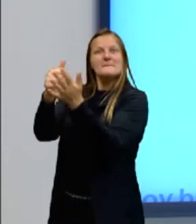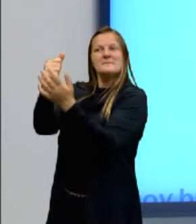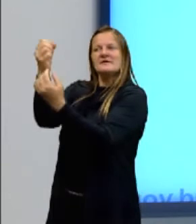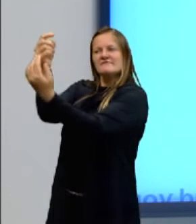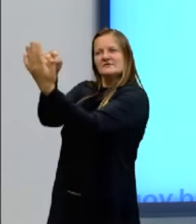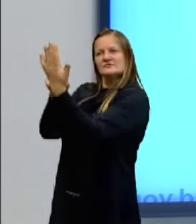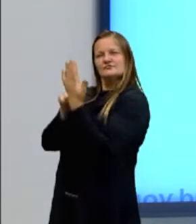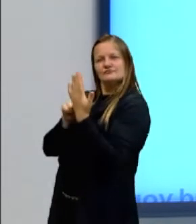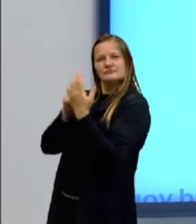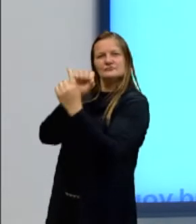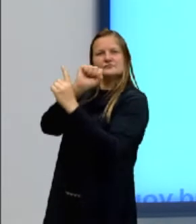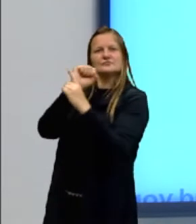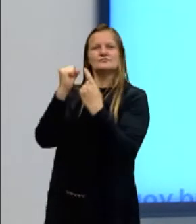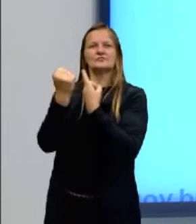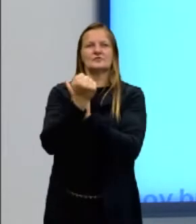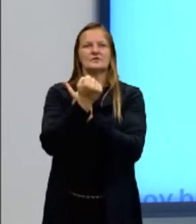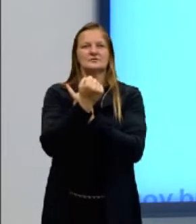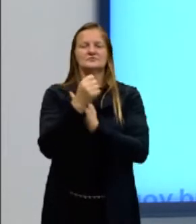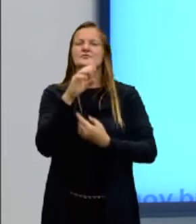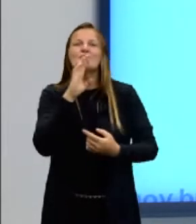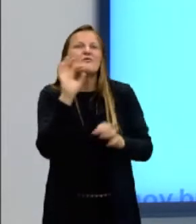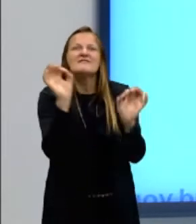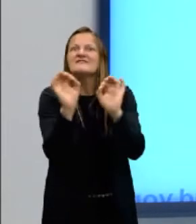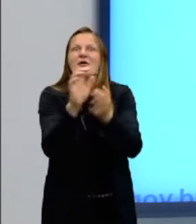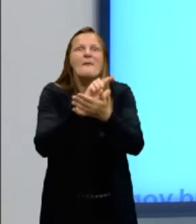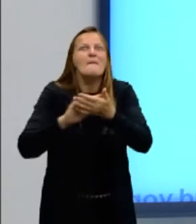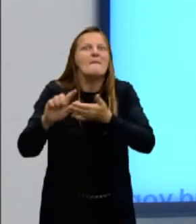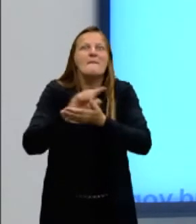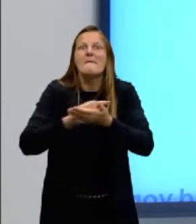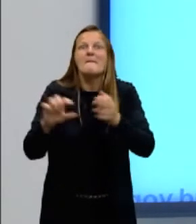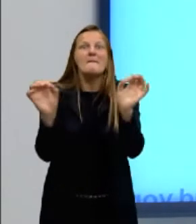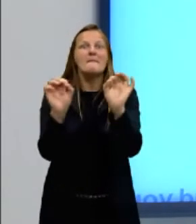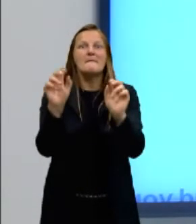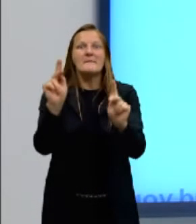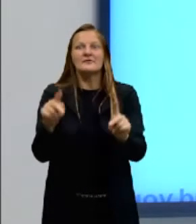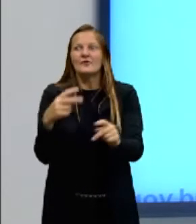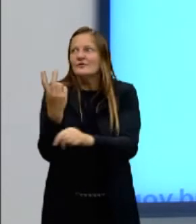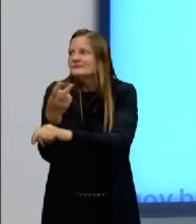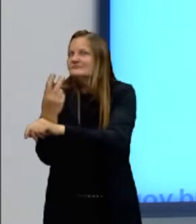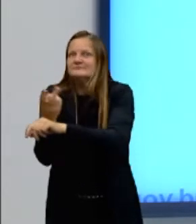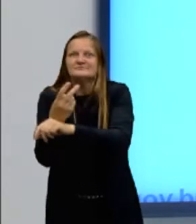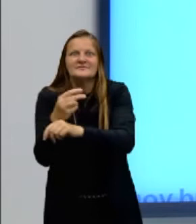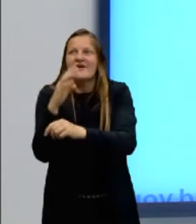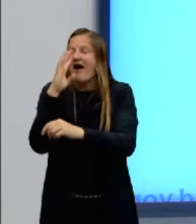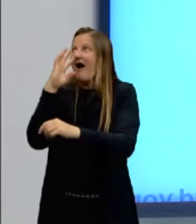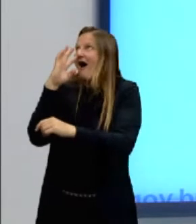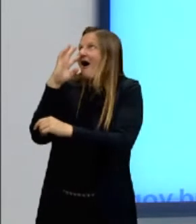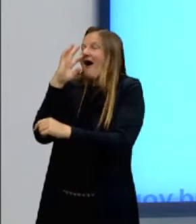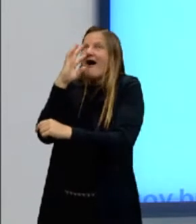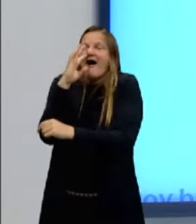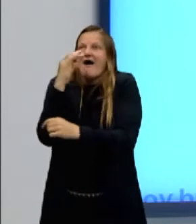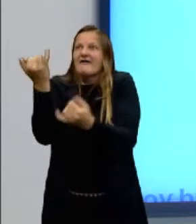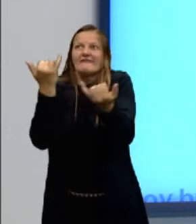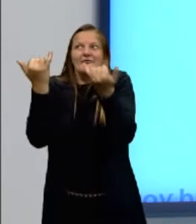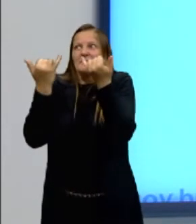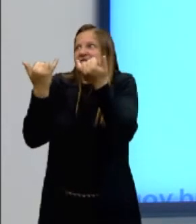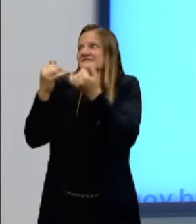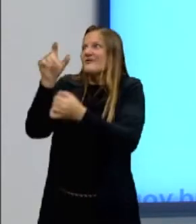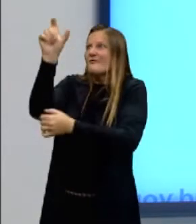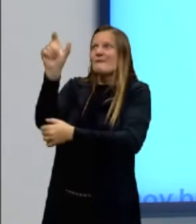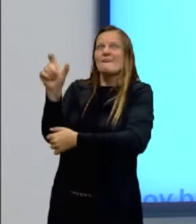vez na sociedade não a conheciam e logo buscaram todos com avidez informação